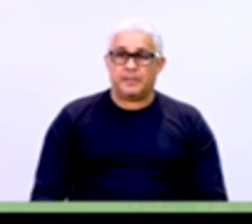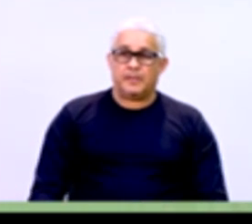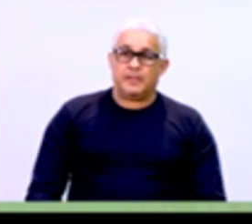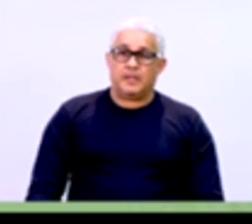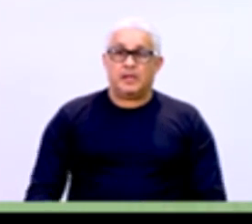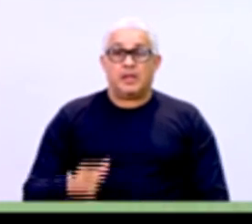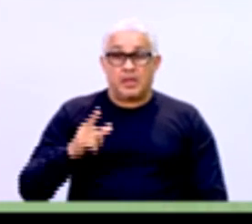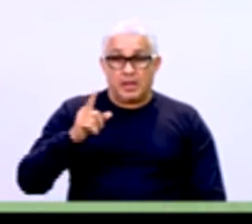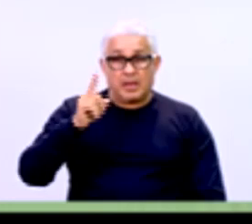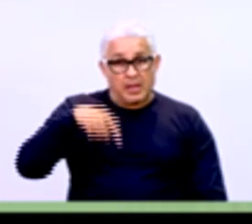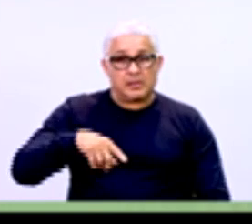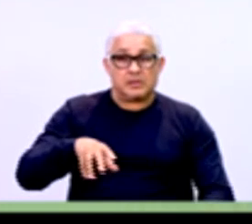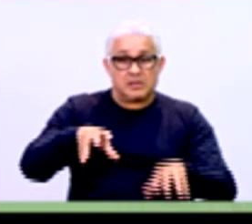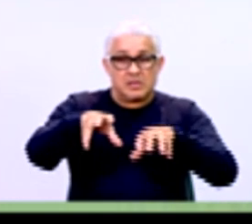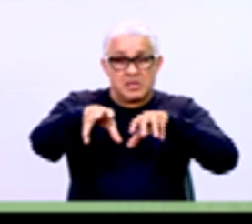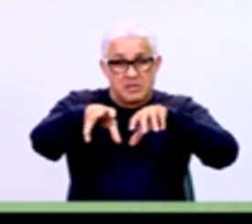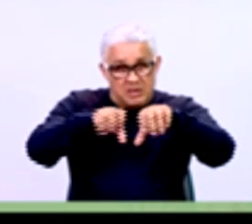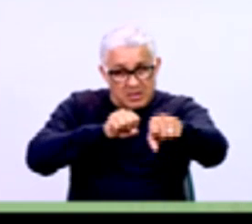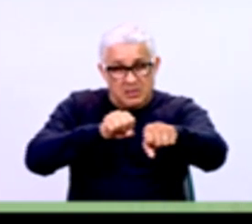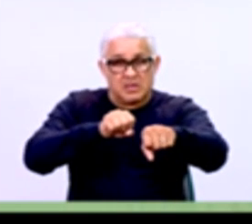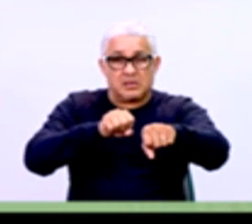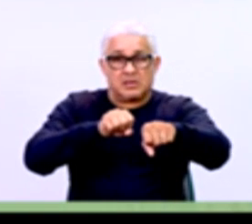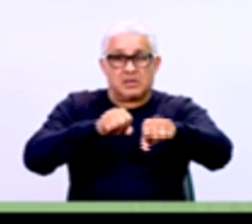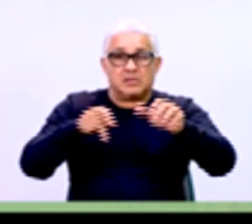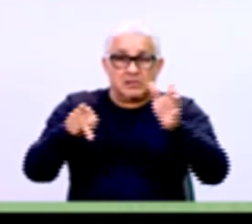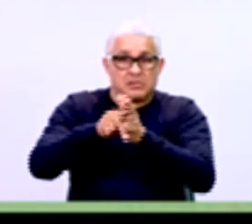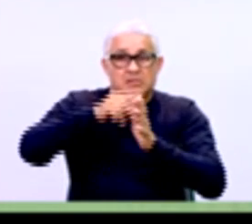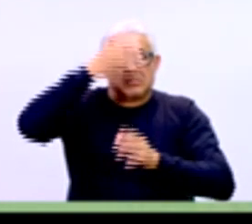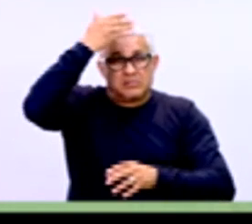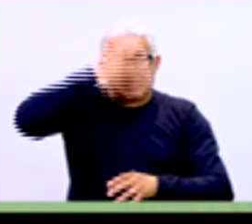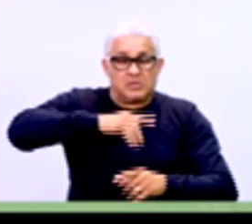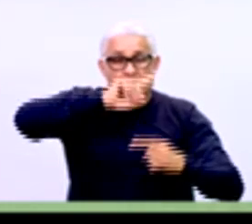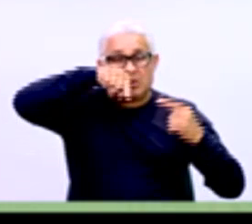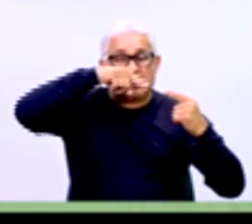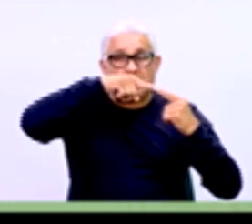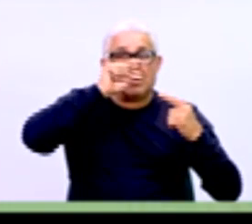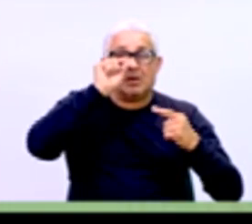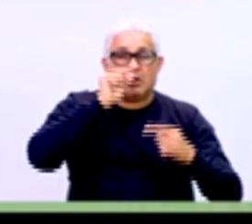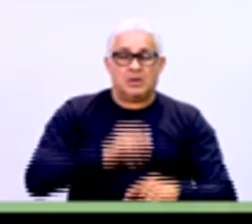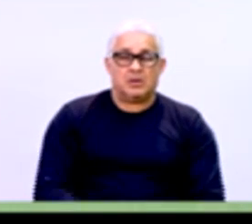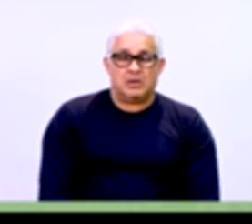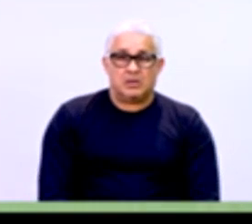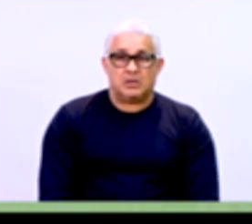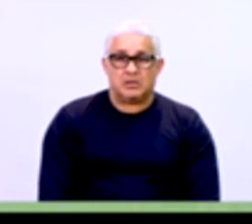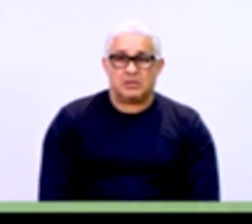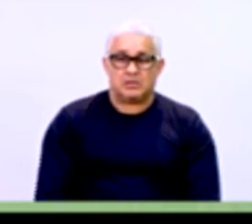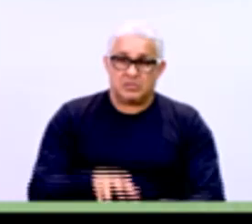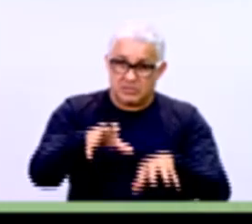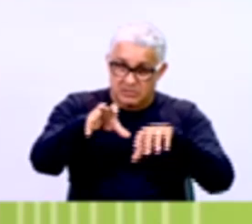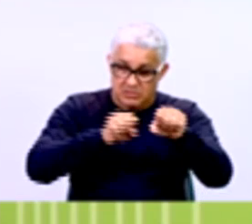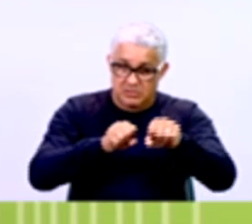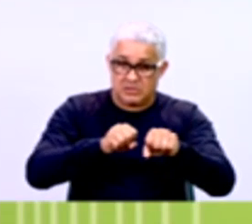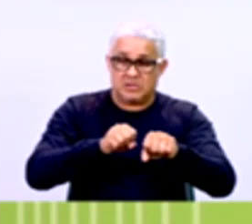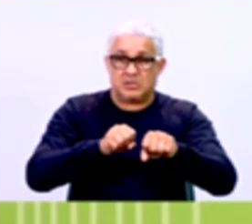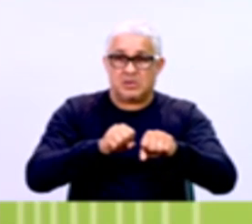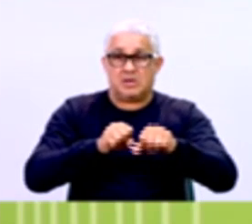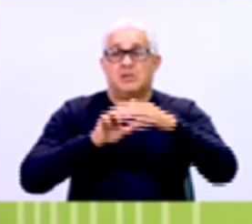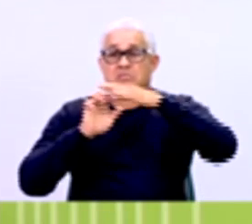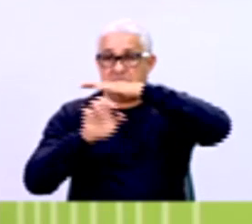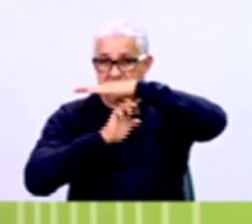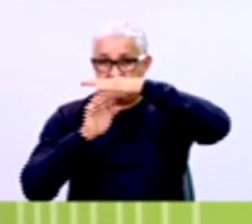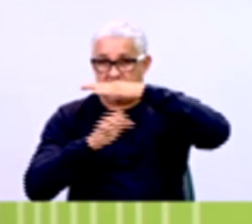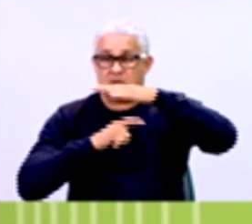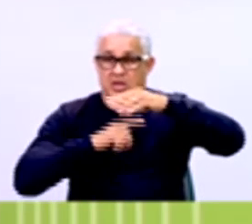uma certificação que tem como objetivo o quê? É certificada aquela corporação,